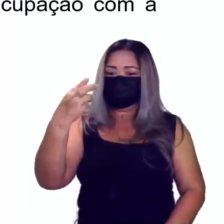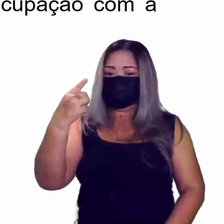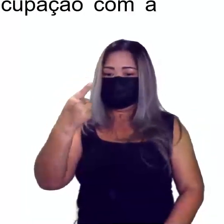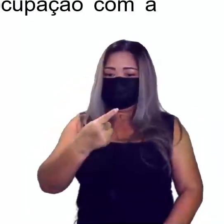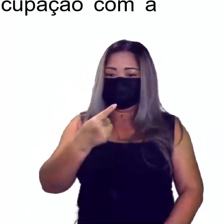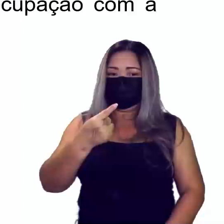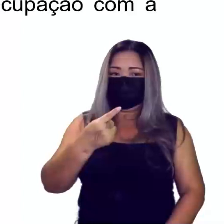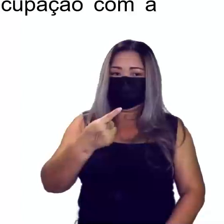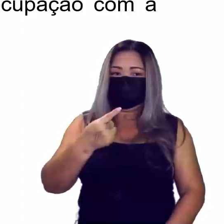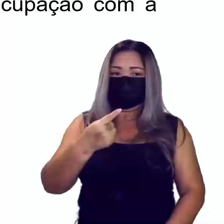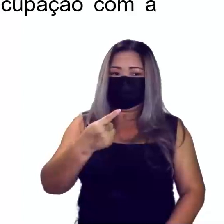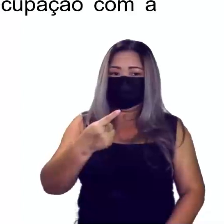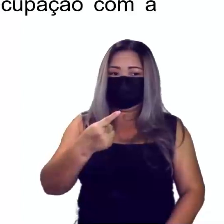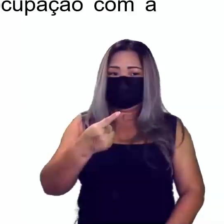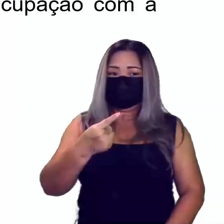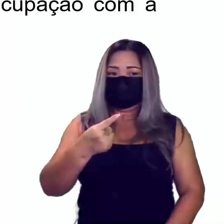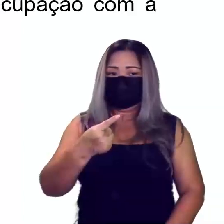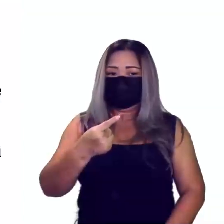na 1.